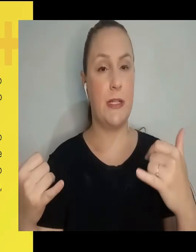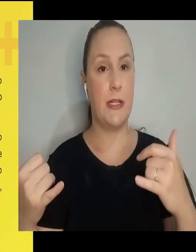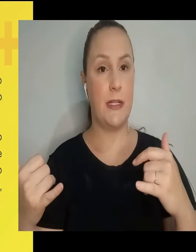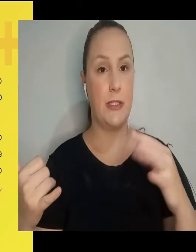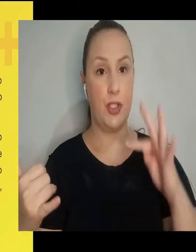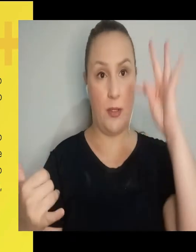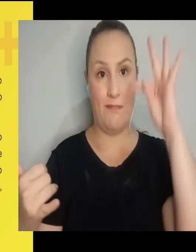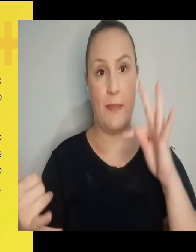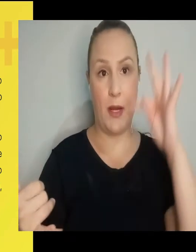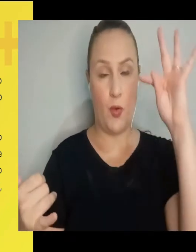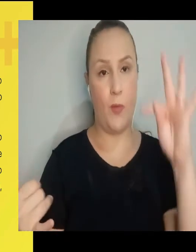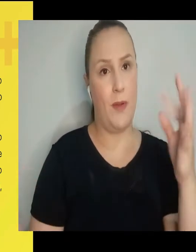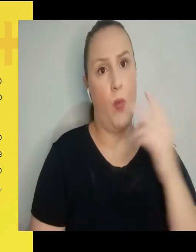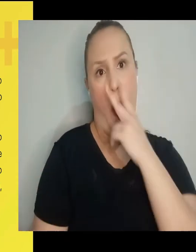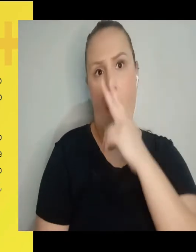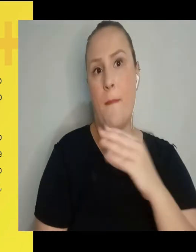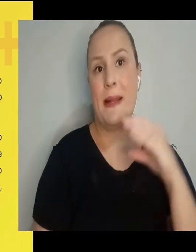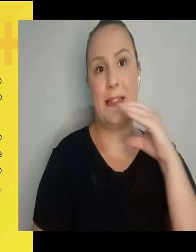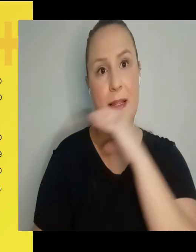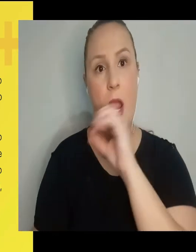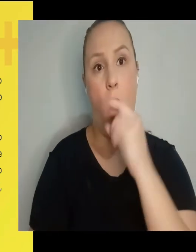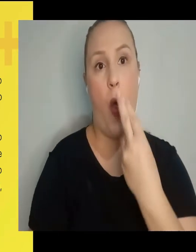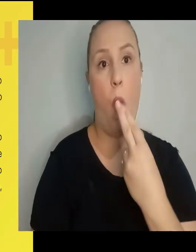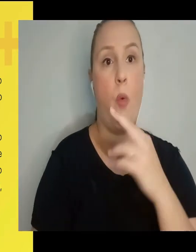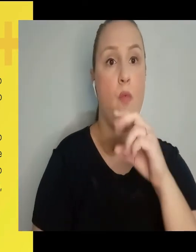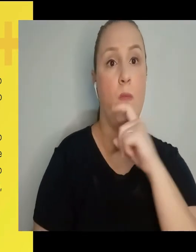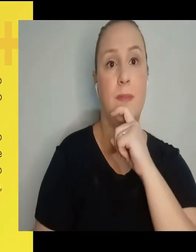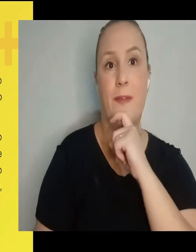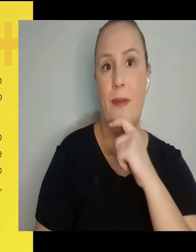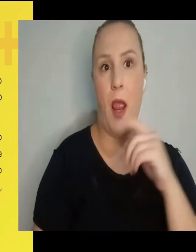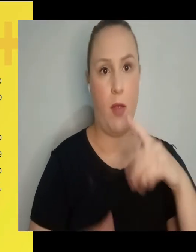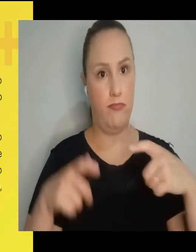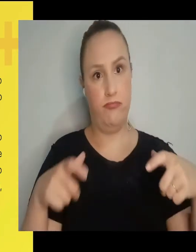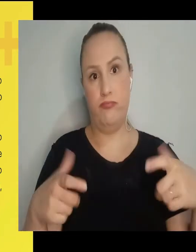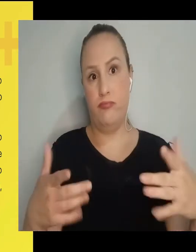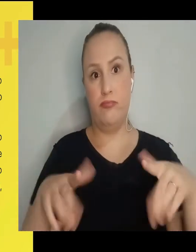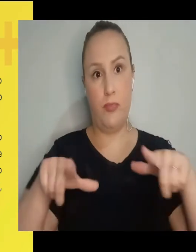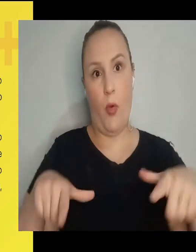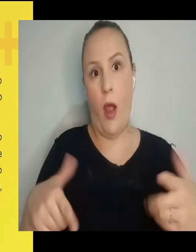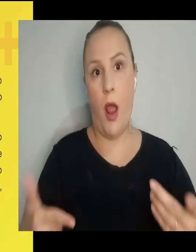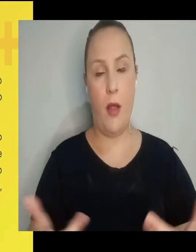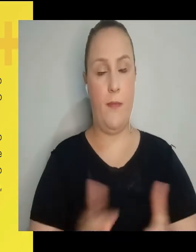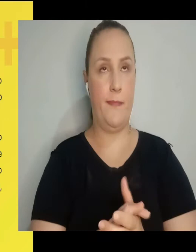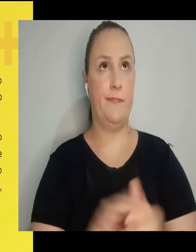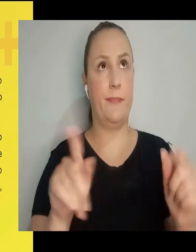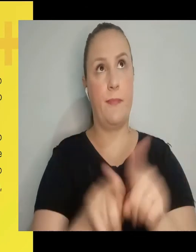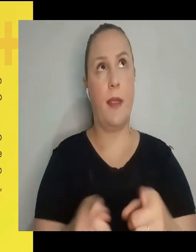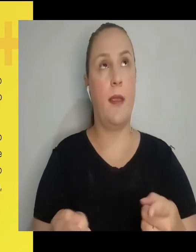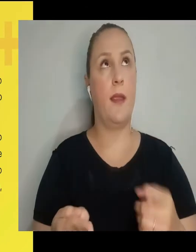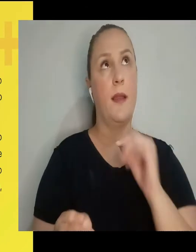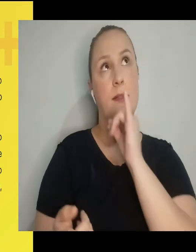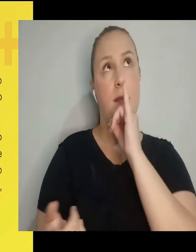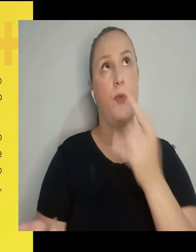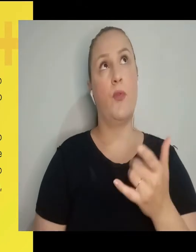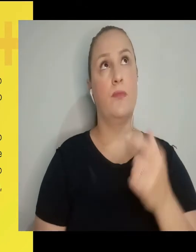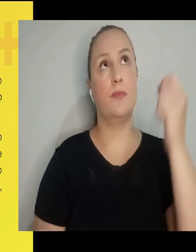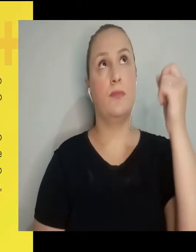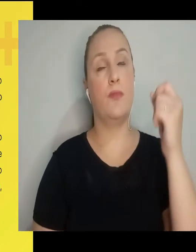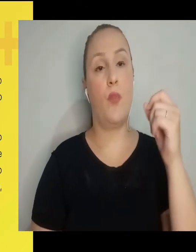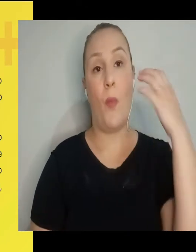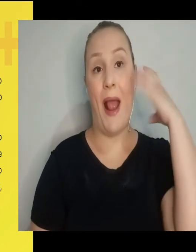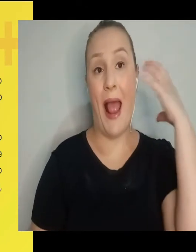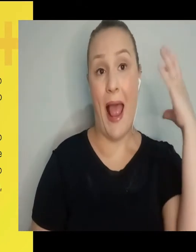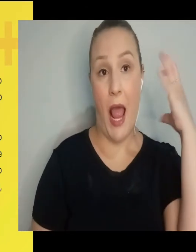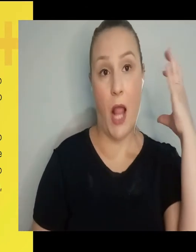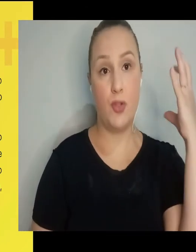em energia como para esquentar ou esfriar um ambiente. Quando a gente liga,